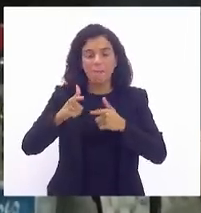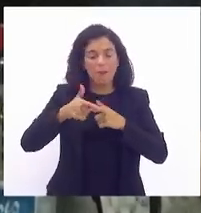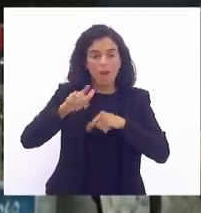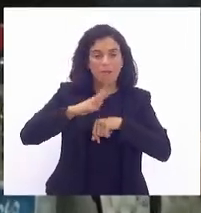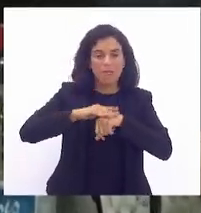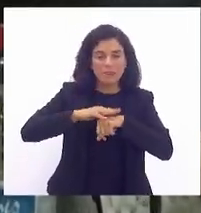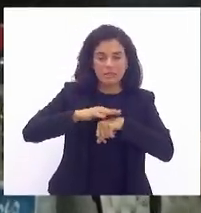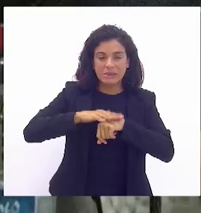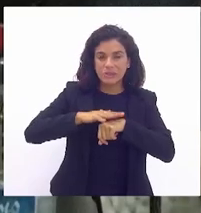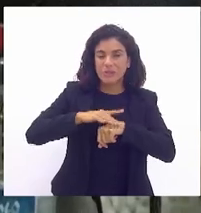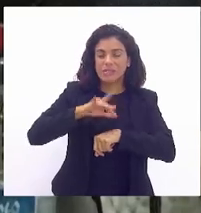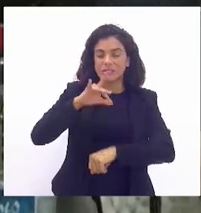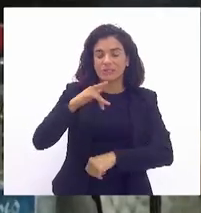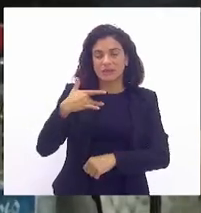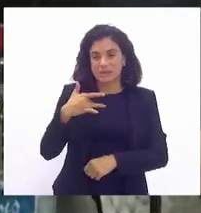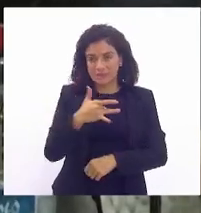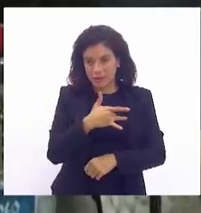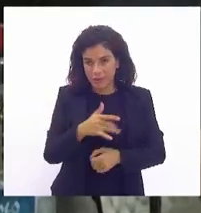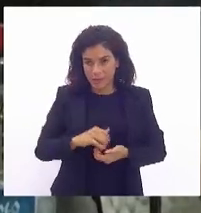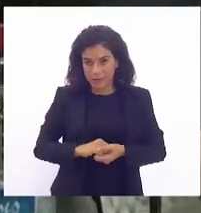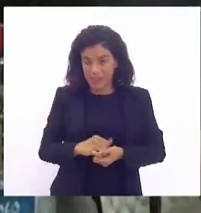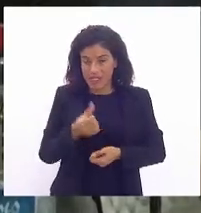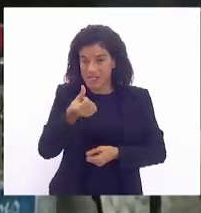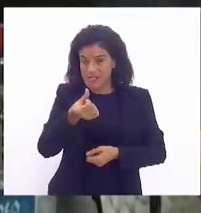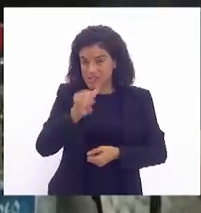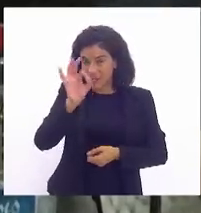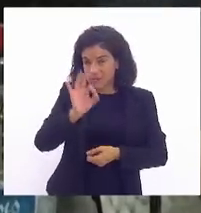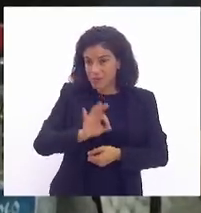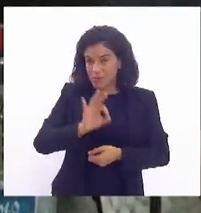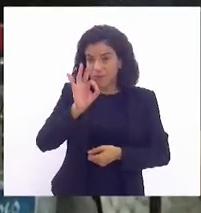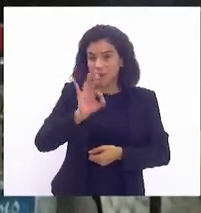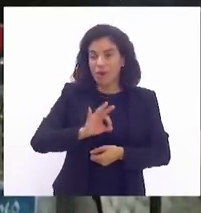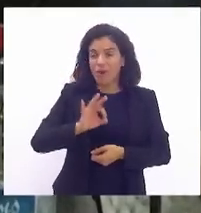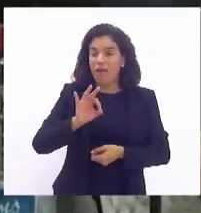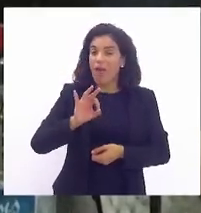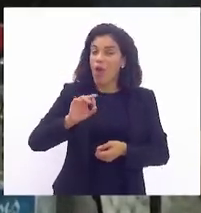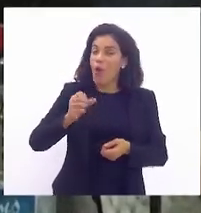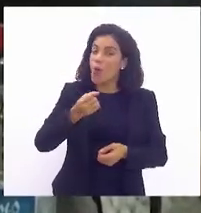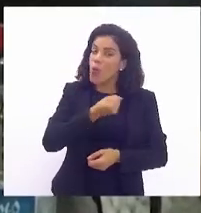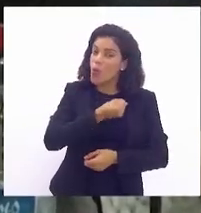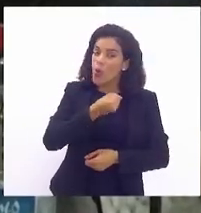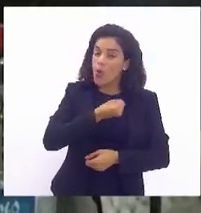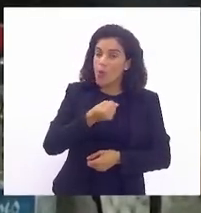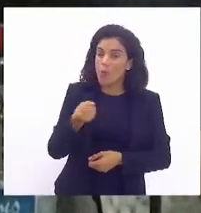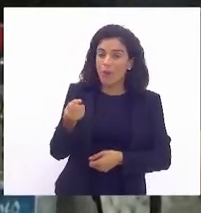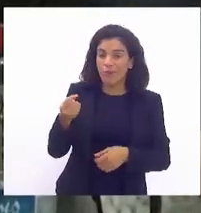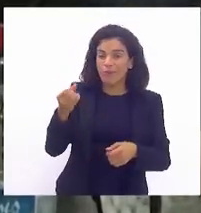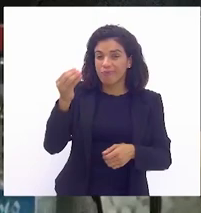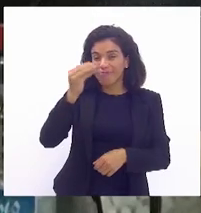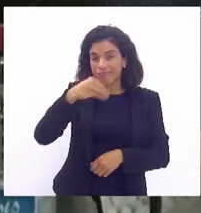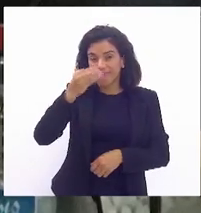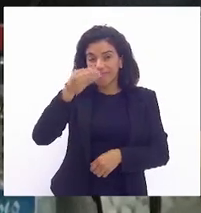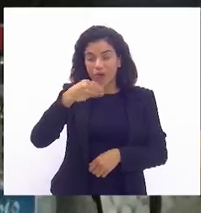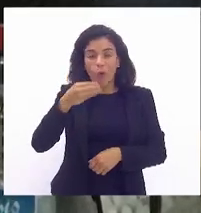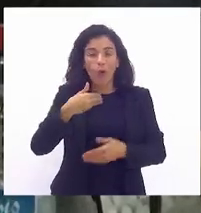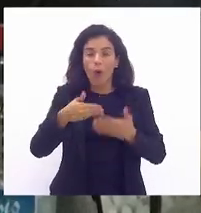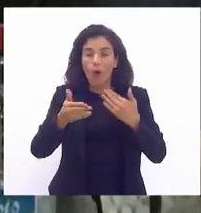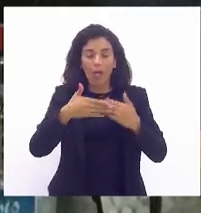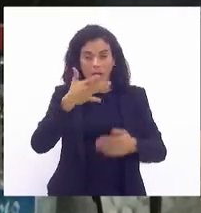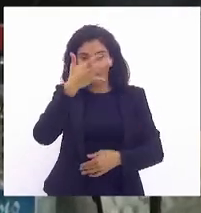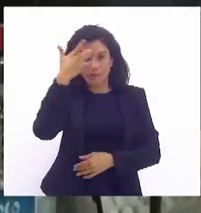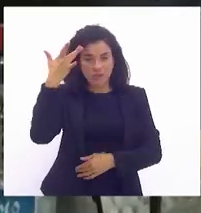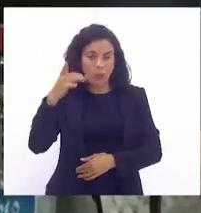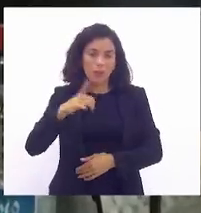voltados à questão da CSN. Esses 6% são um número revelado da coisa. Qualquer um que se procurar tem